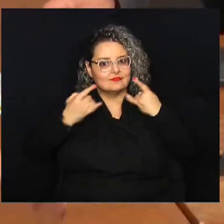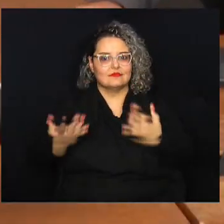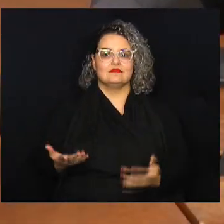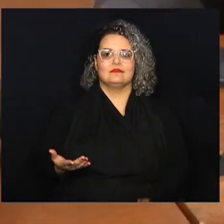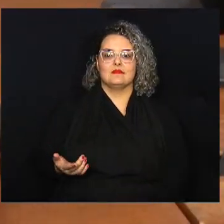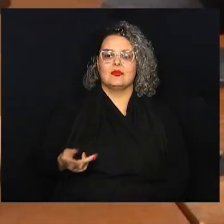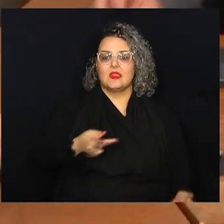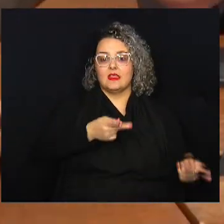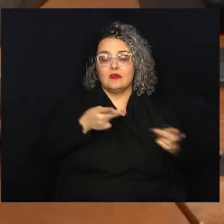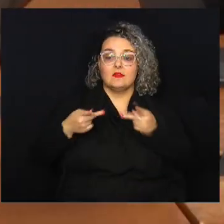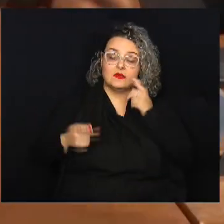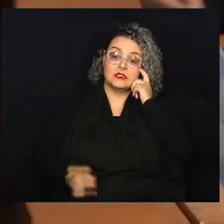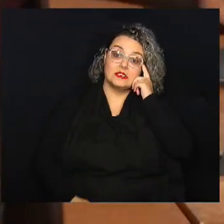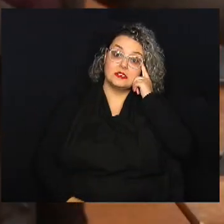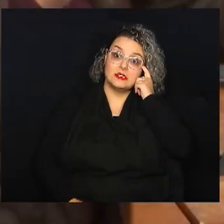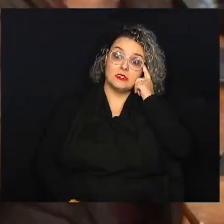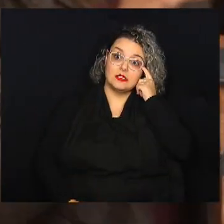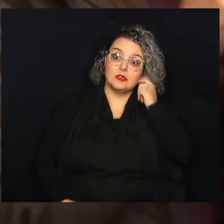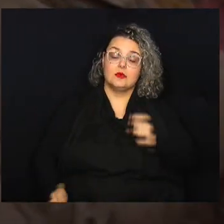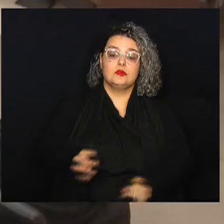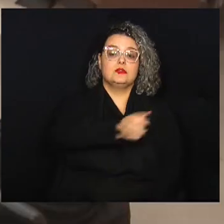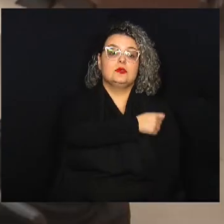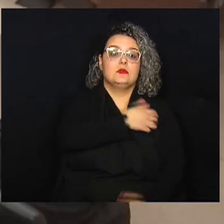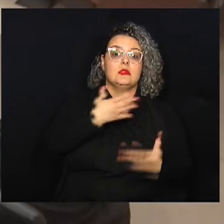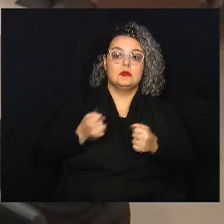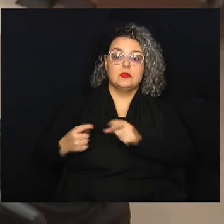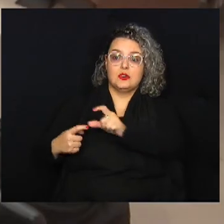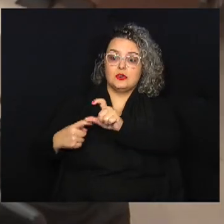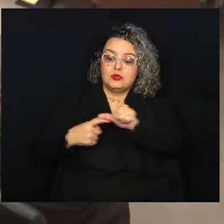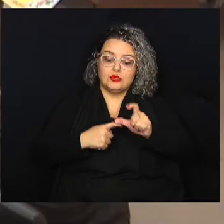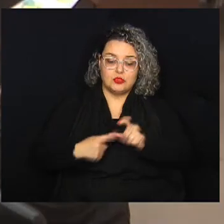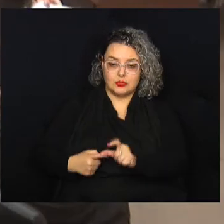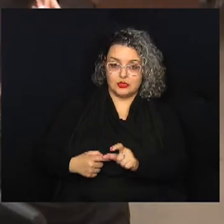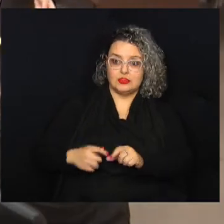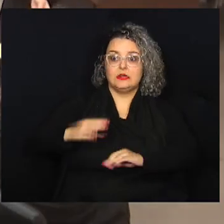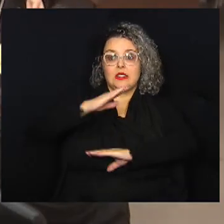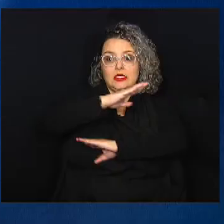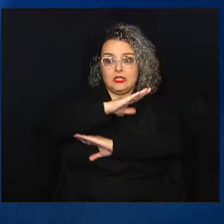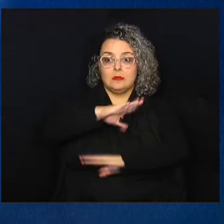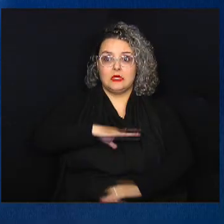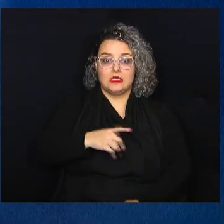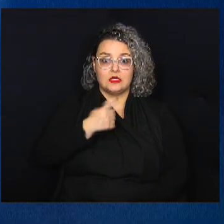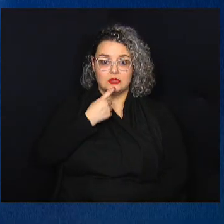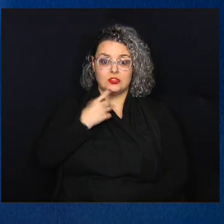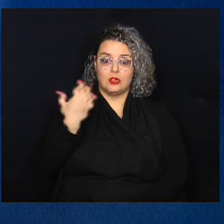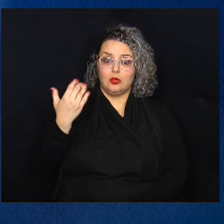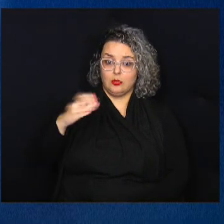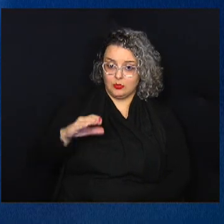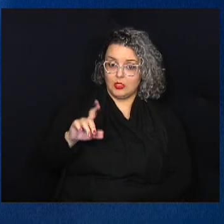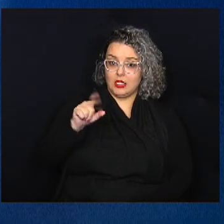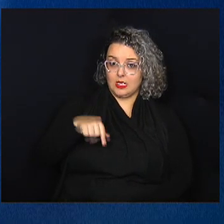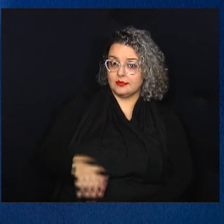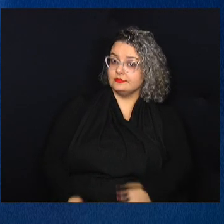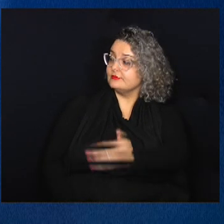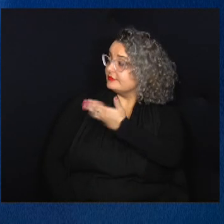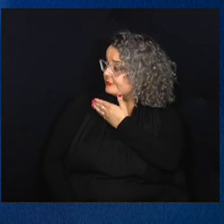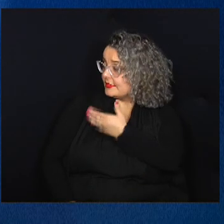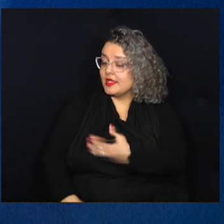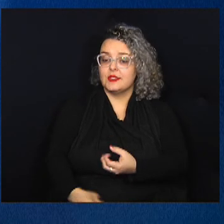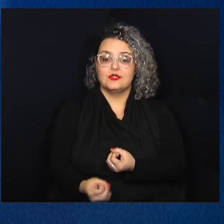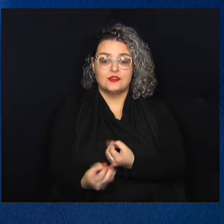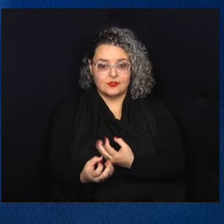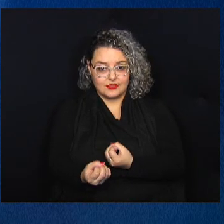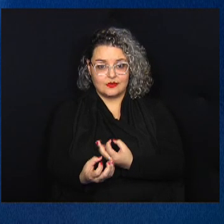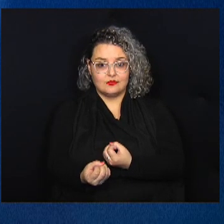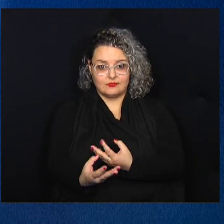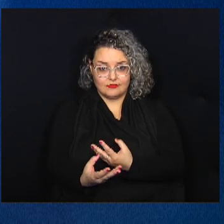a visita, os estudantes receberam o gibi da Câmara de Campinas. A publicação é um instrumento de informação